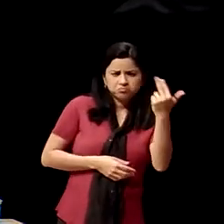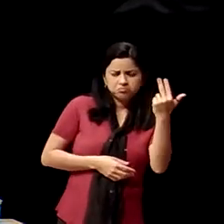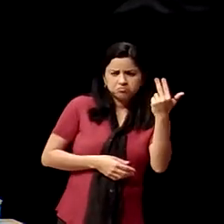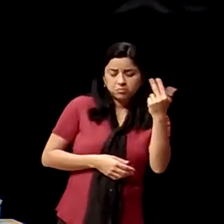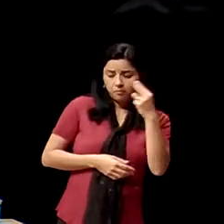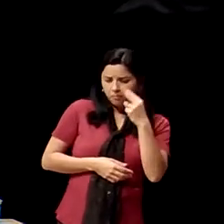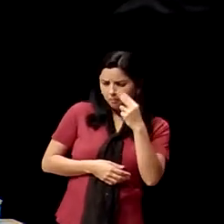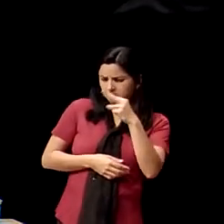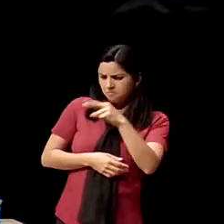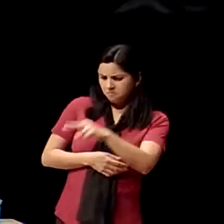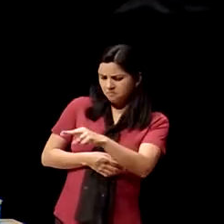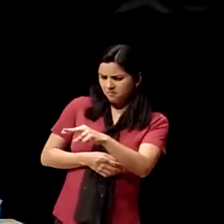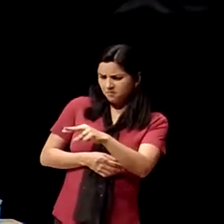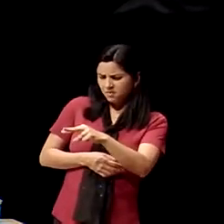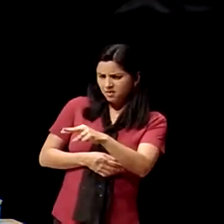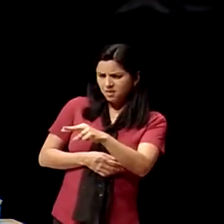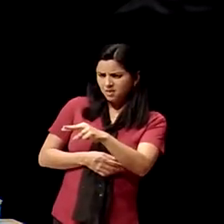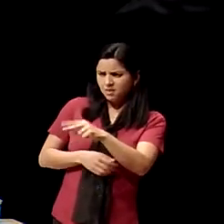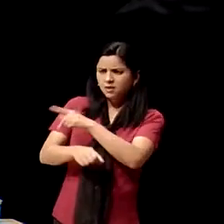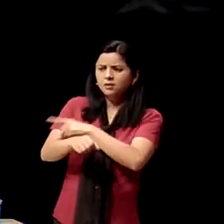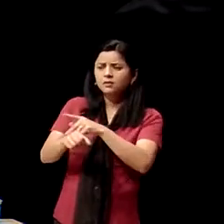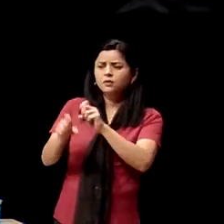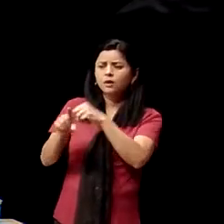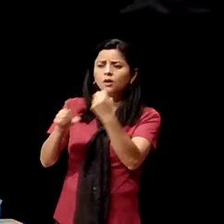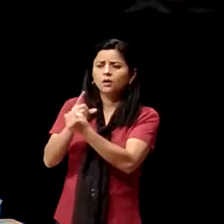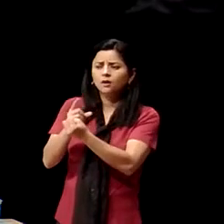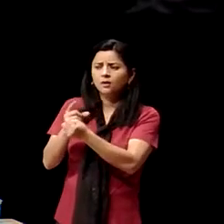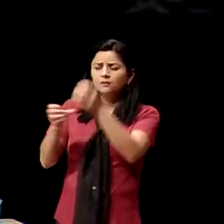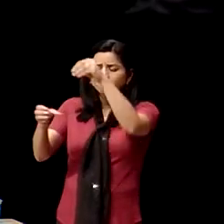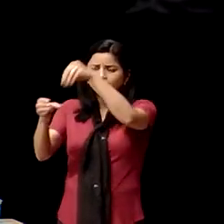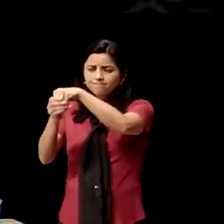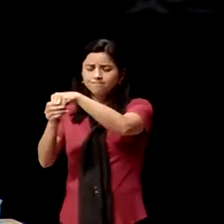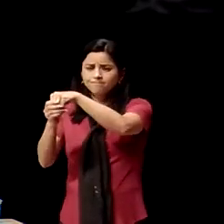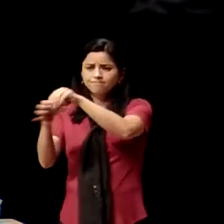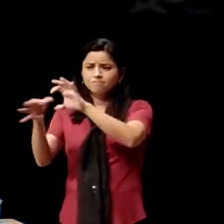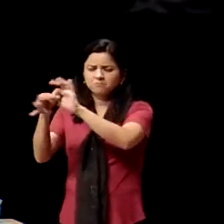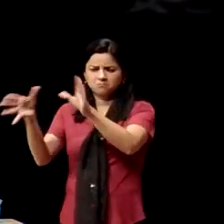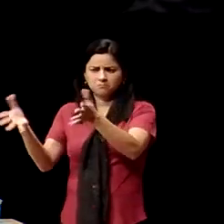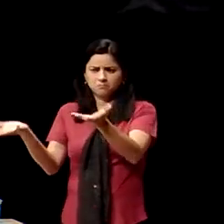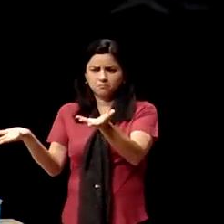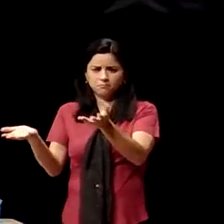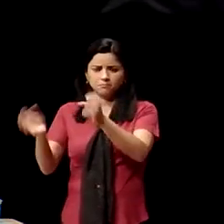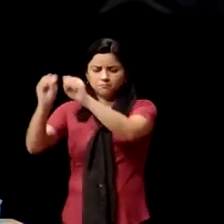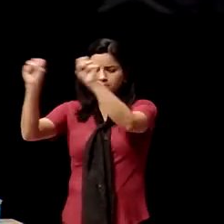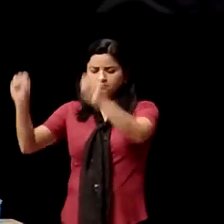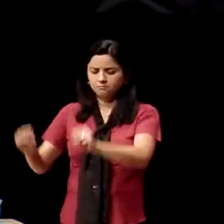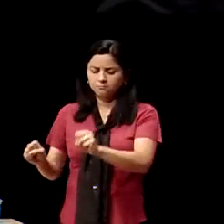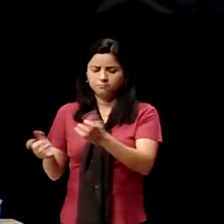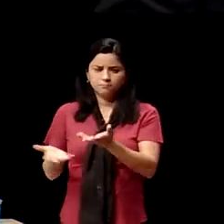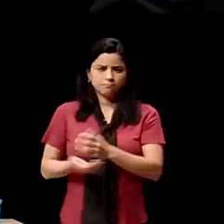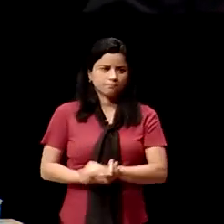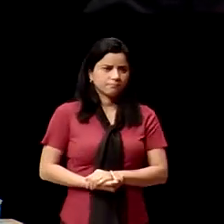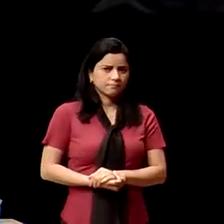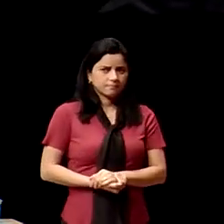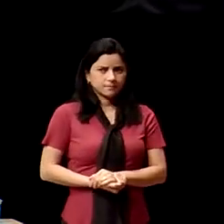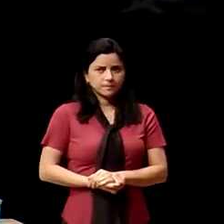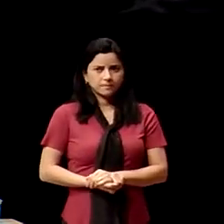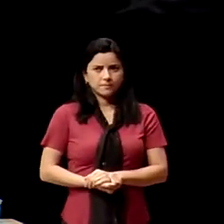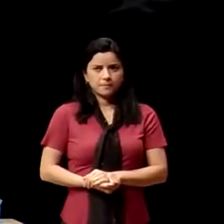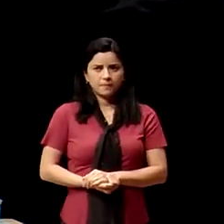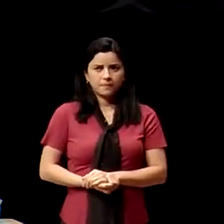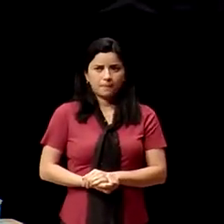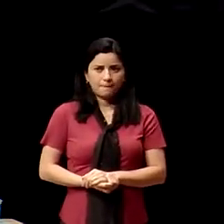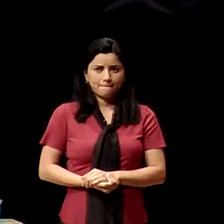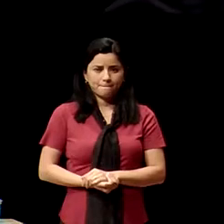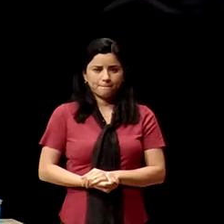um campo independente dentro do sistema acadêmico. With a profiling, questioning and